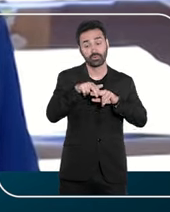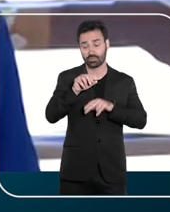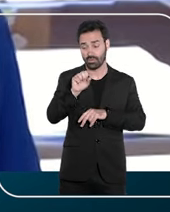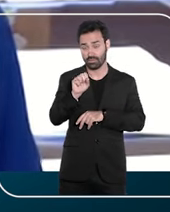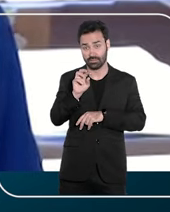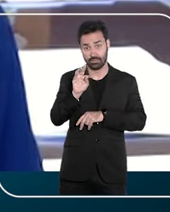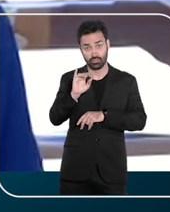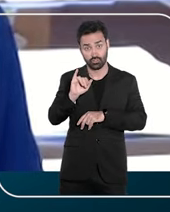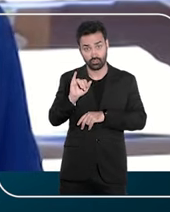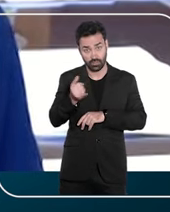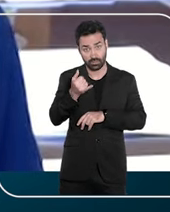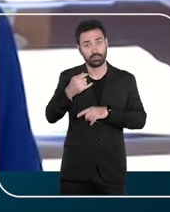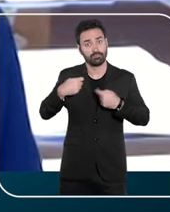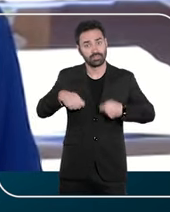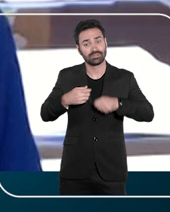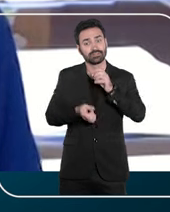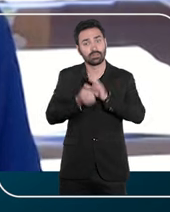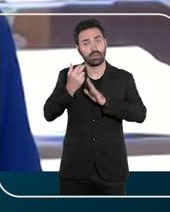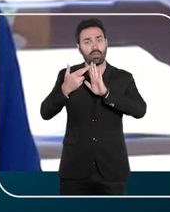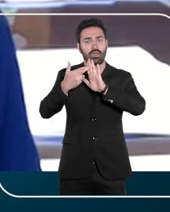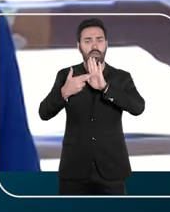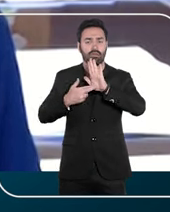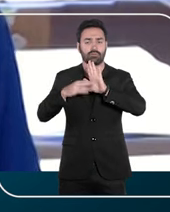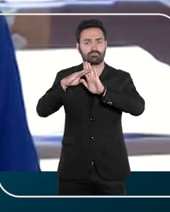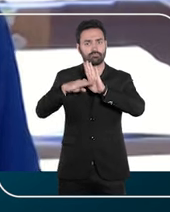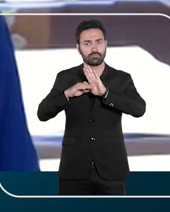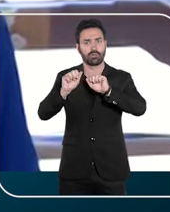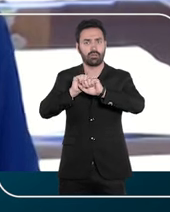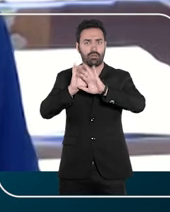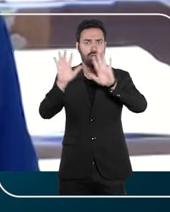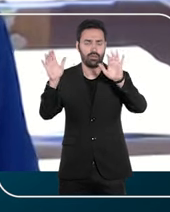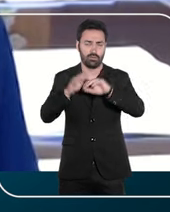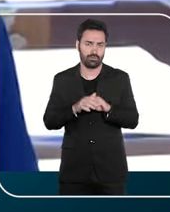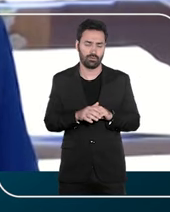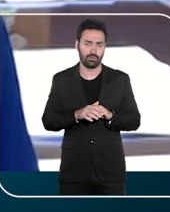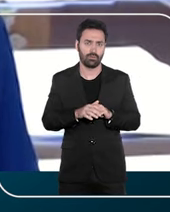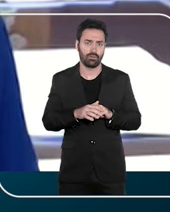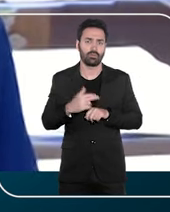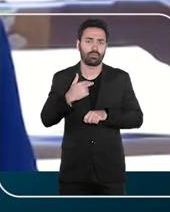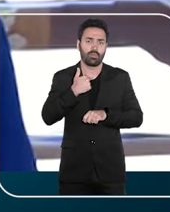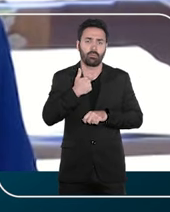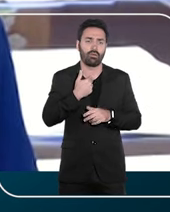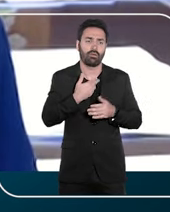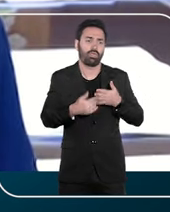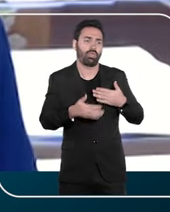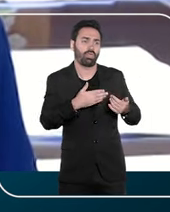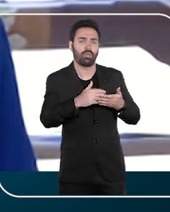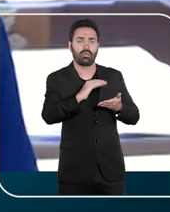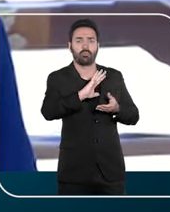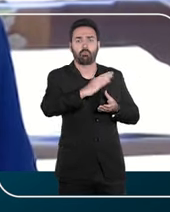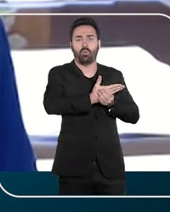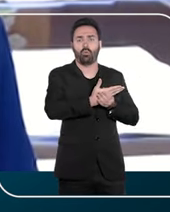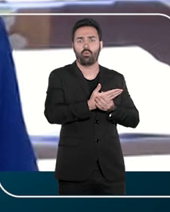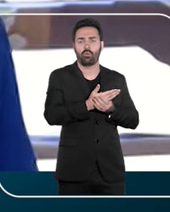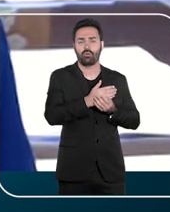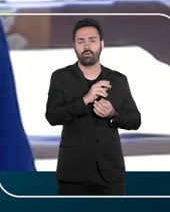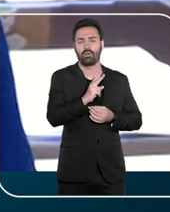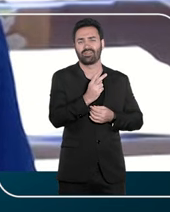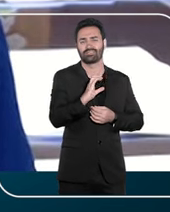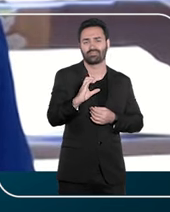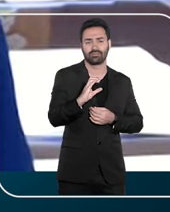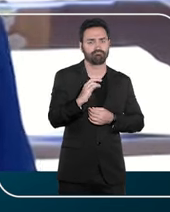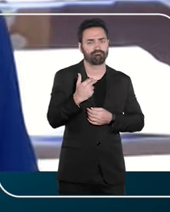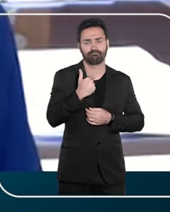isso. Penso que a relevância da questão federal precisa ser devidamente tratada. Nós